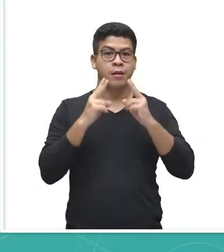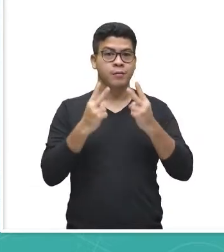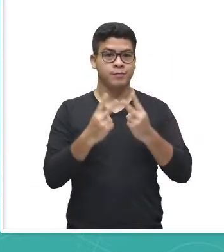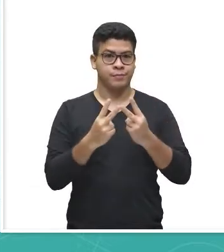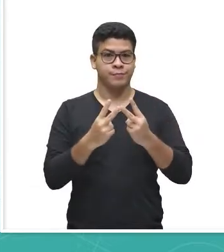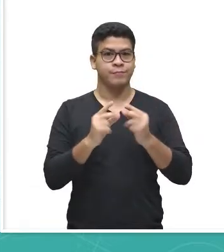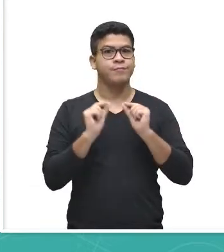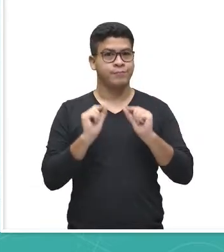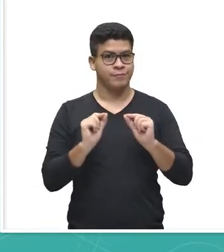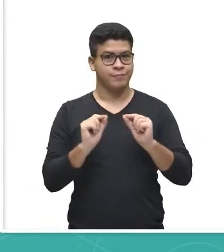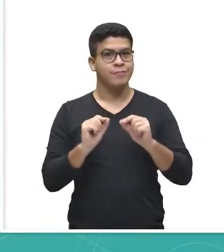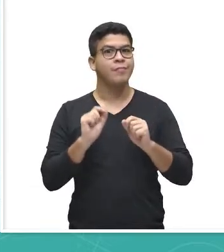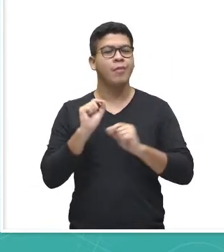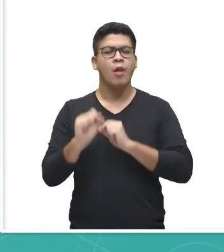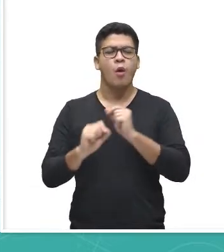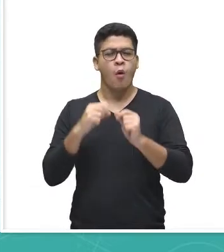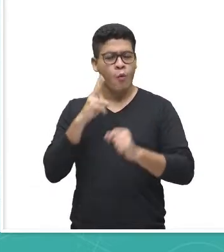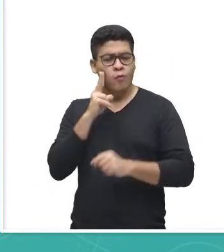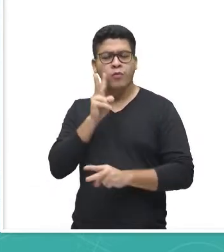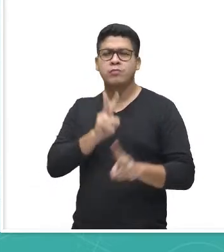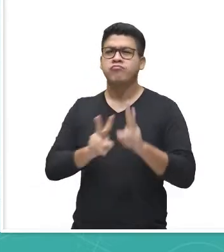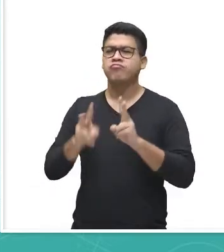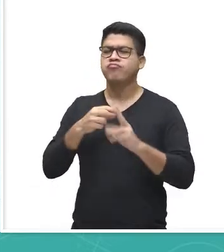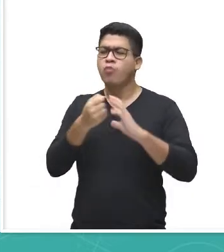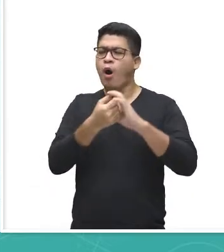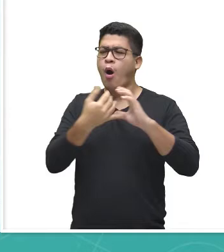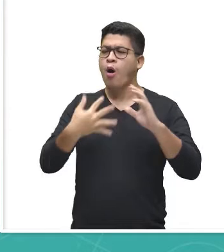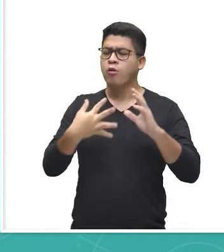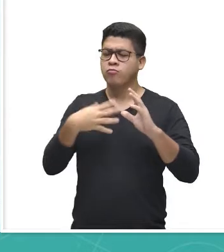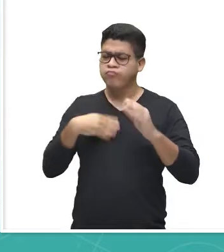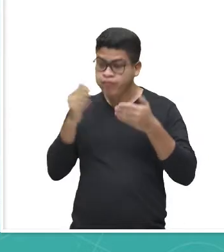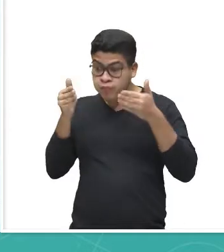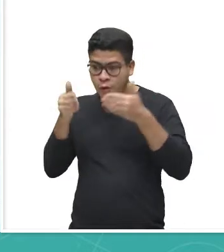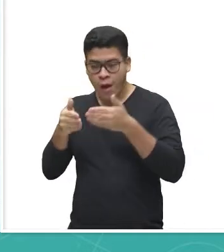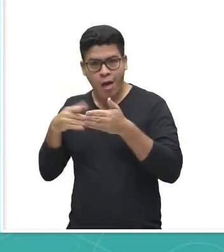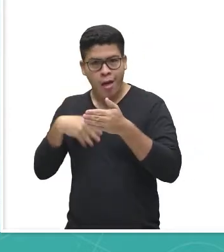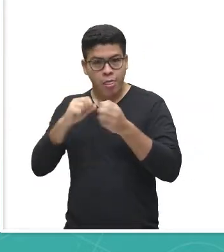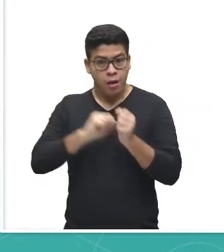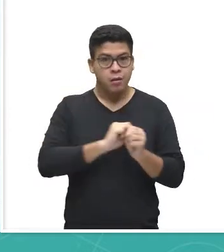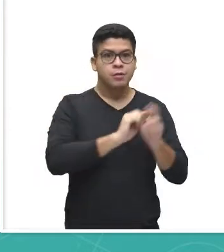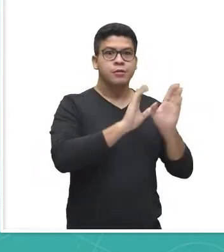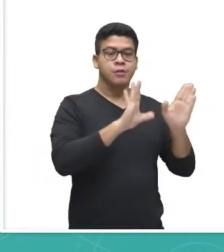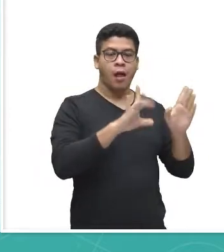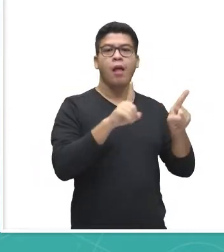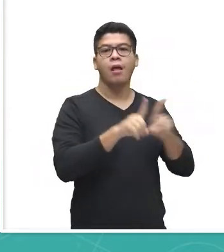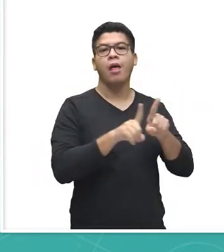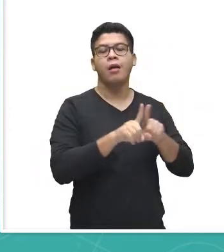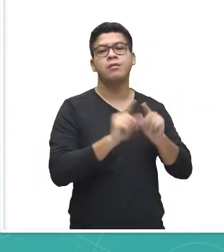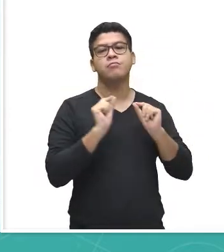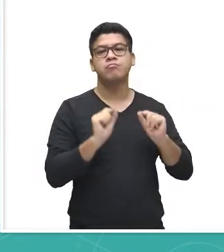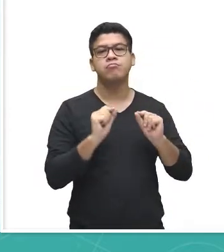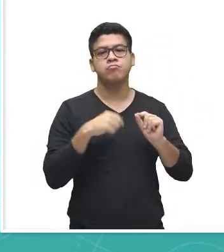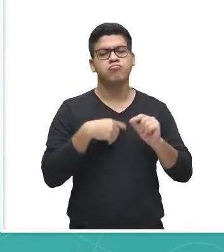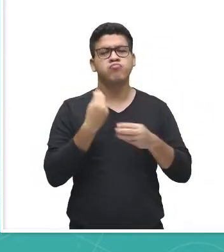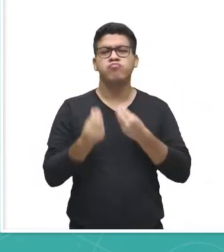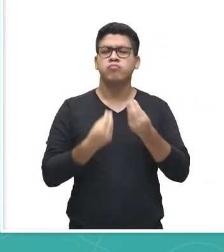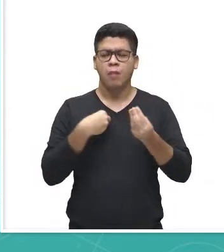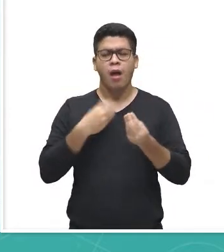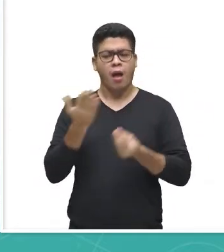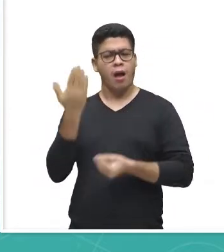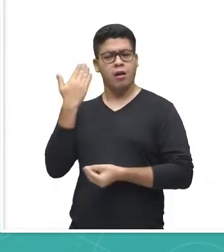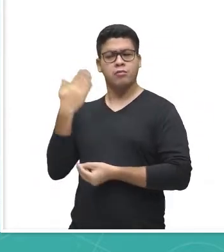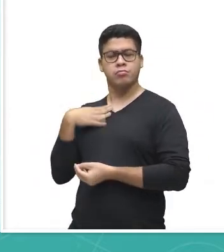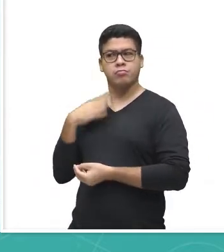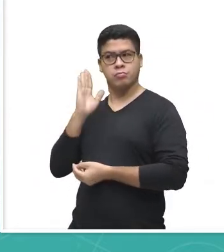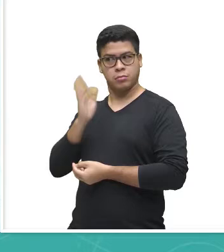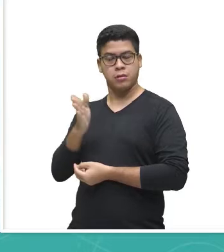Então vamos conhecer um pouco mais ali sobre as propriedades gerais, propriedades específicas da matéria, certo? Como a gente já estudou em aulas anteriores,